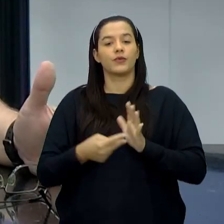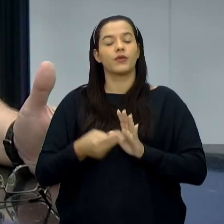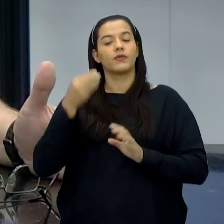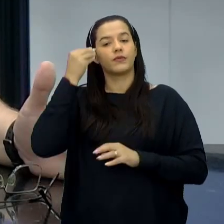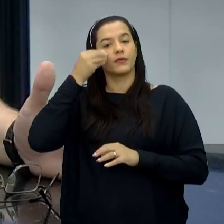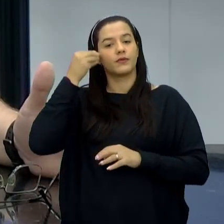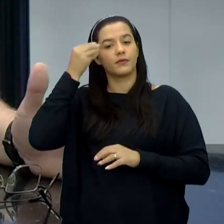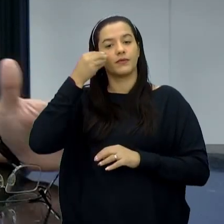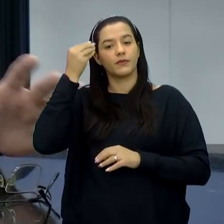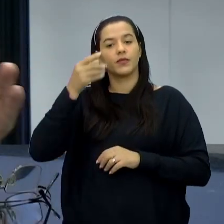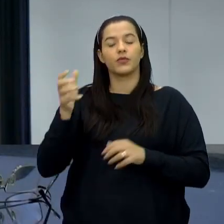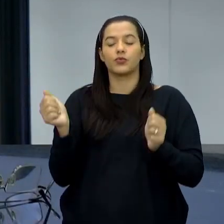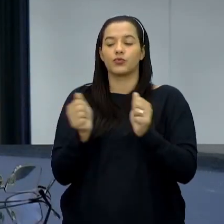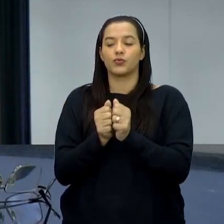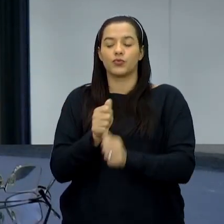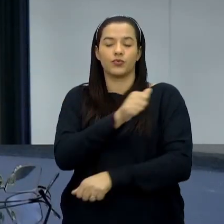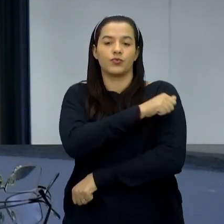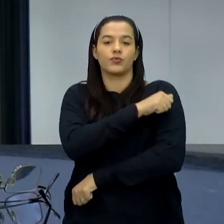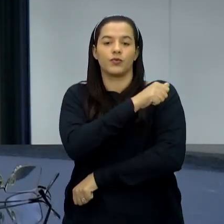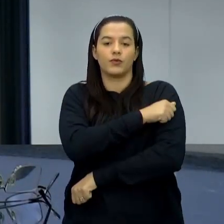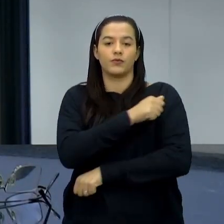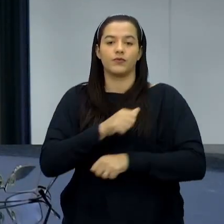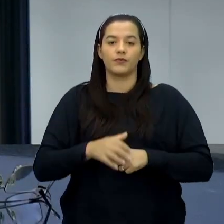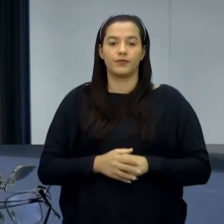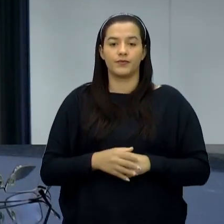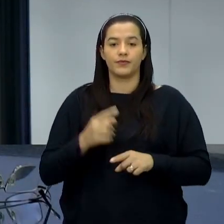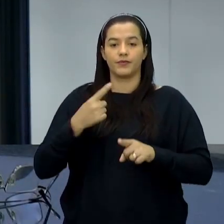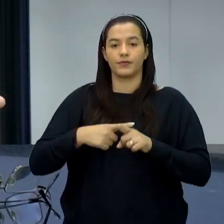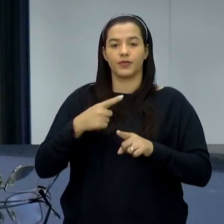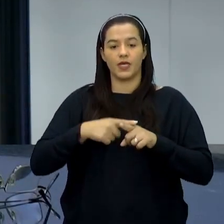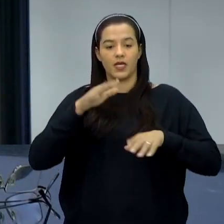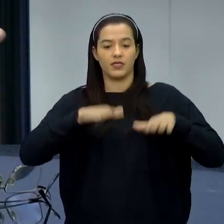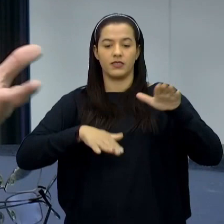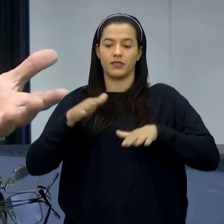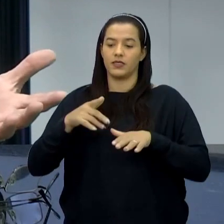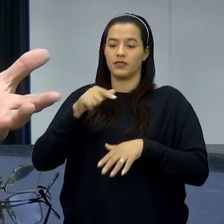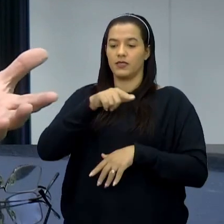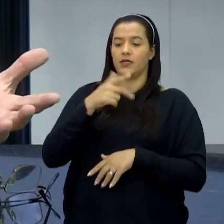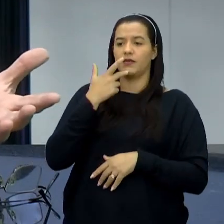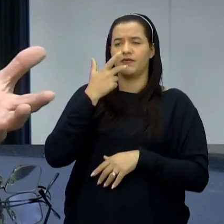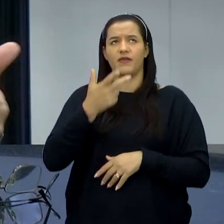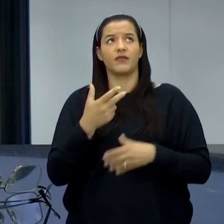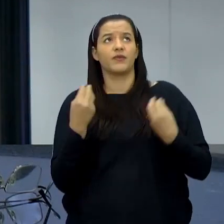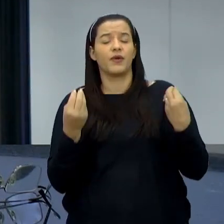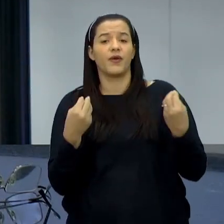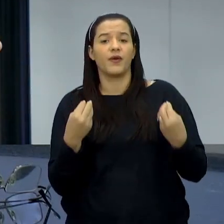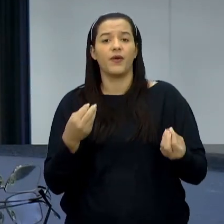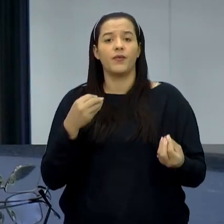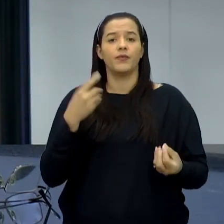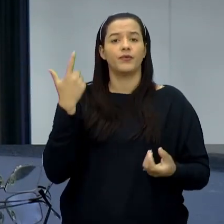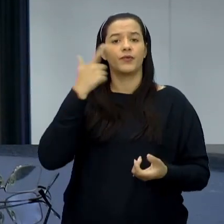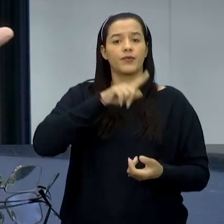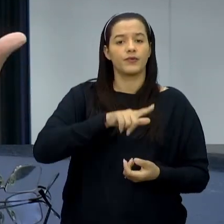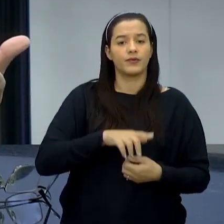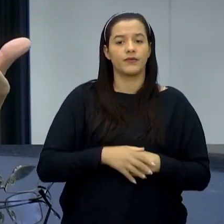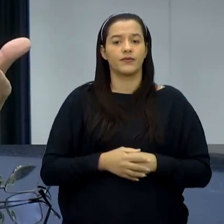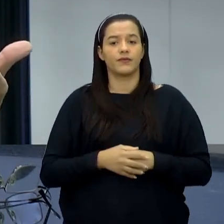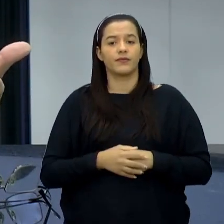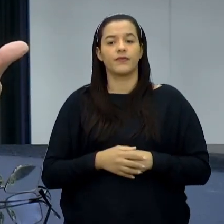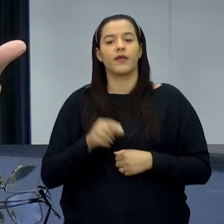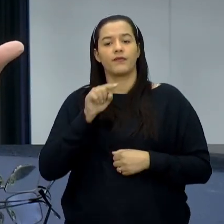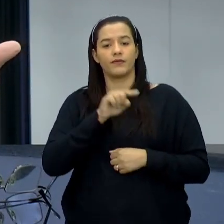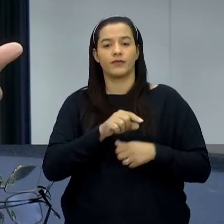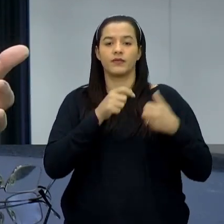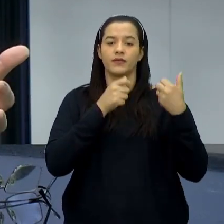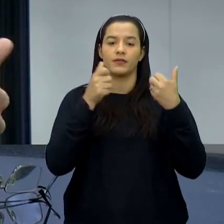com os alunos. Porque eles muitas vezes, não acredito como que isso funciona, né? Aí você